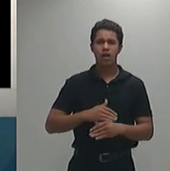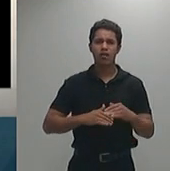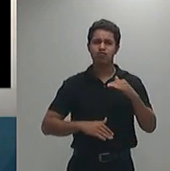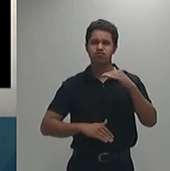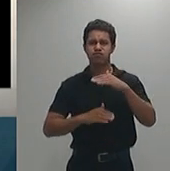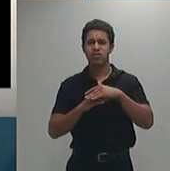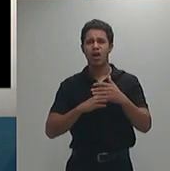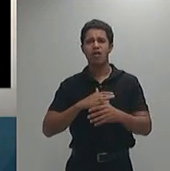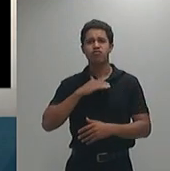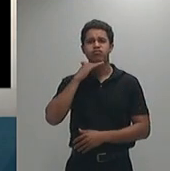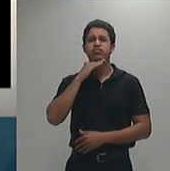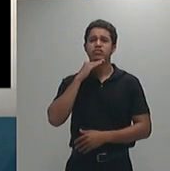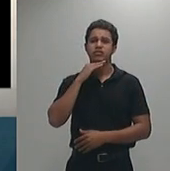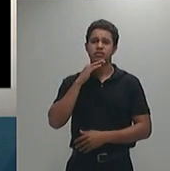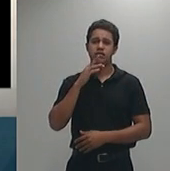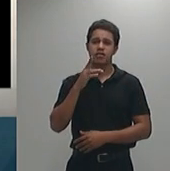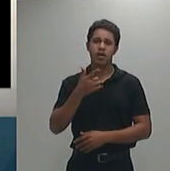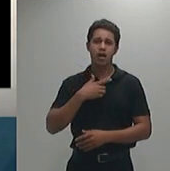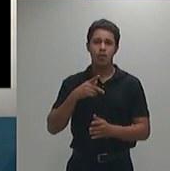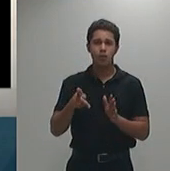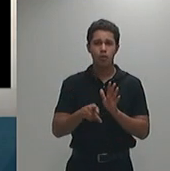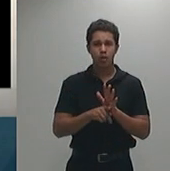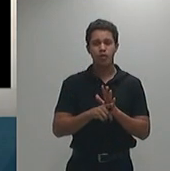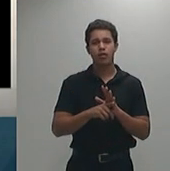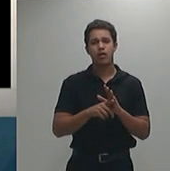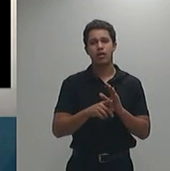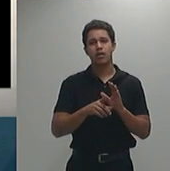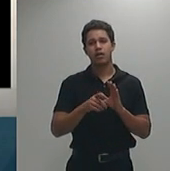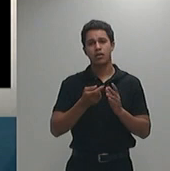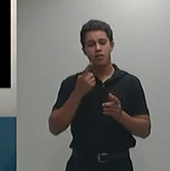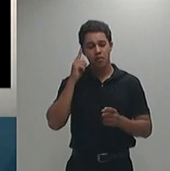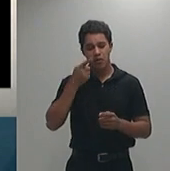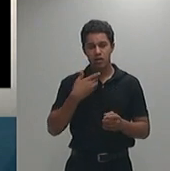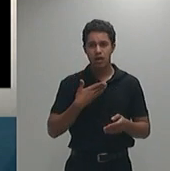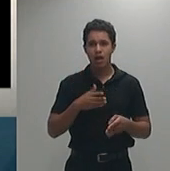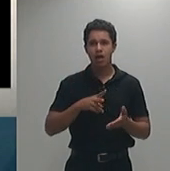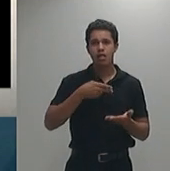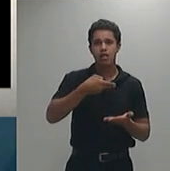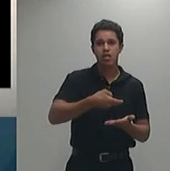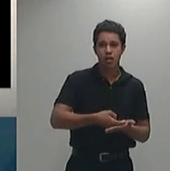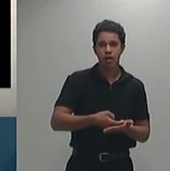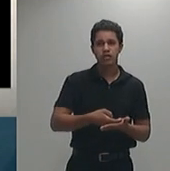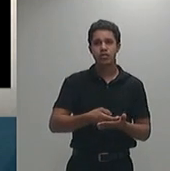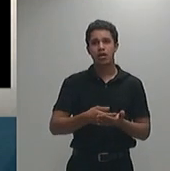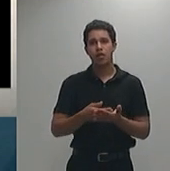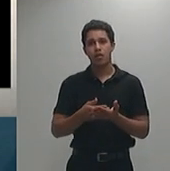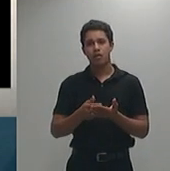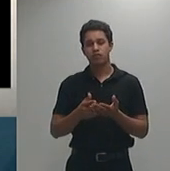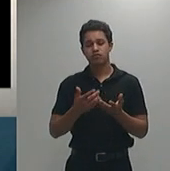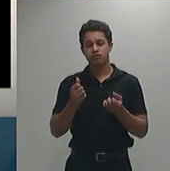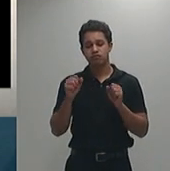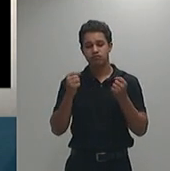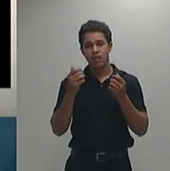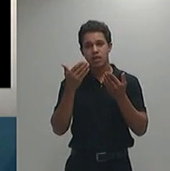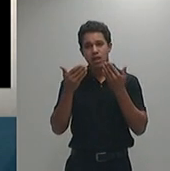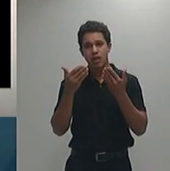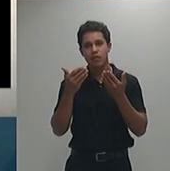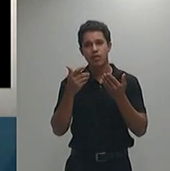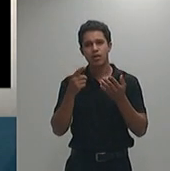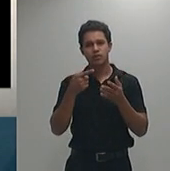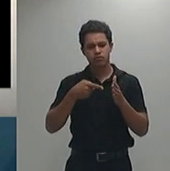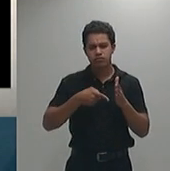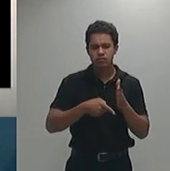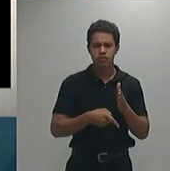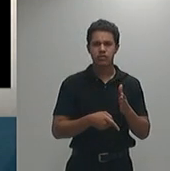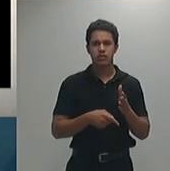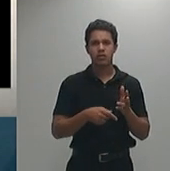a cláusula que limita no tempo a internação em unidade de terapia intensiva é relatoria do eminente